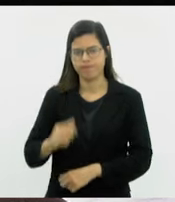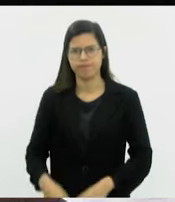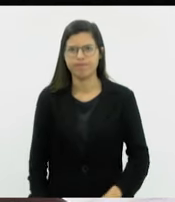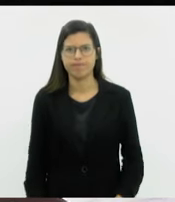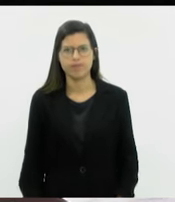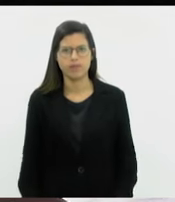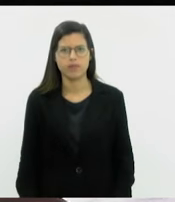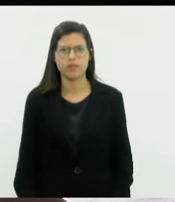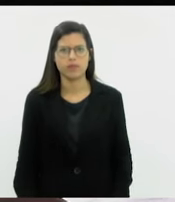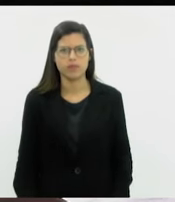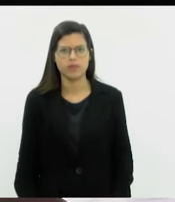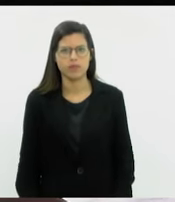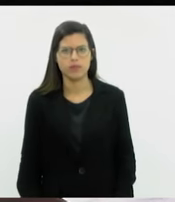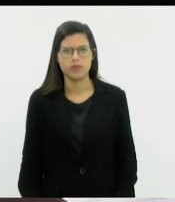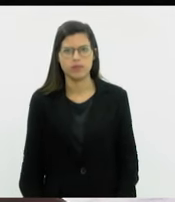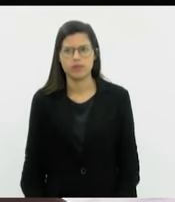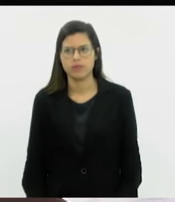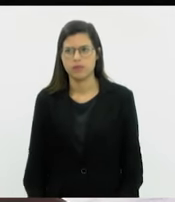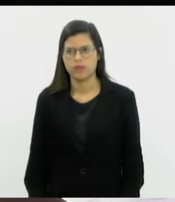que